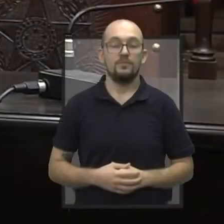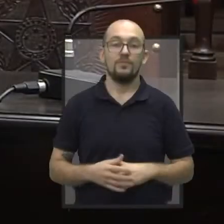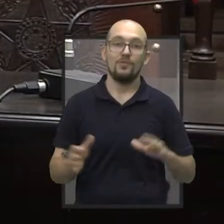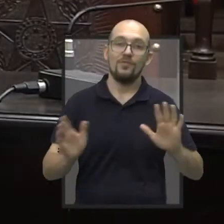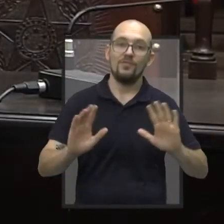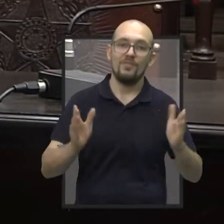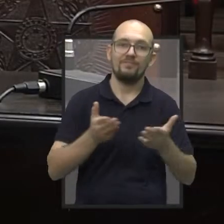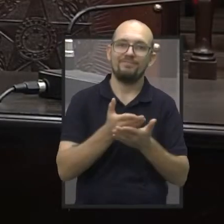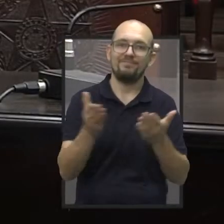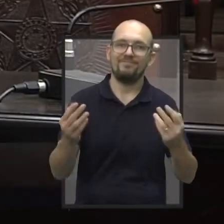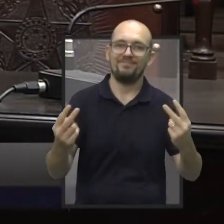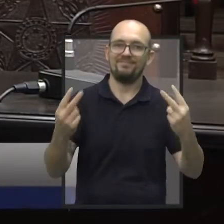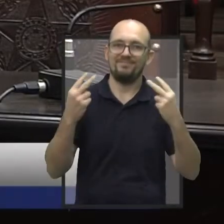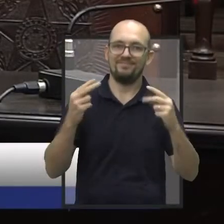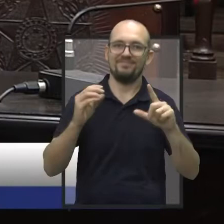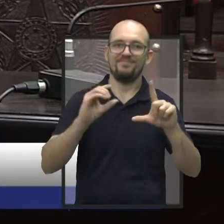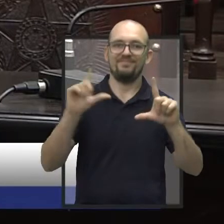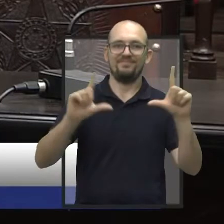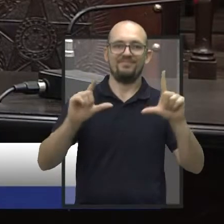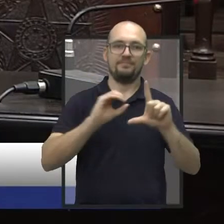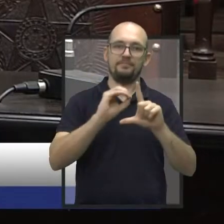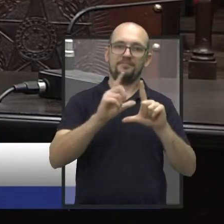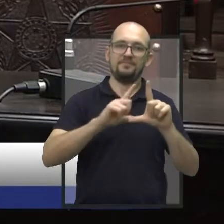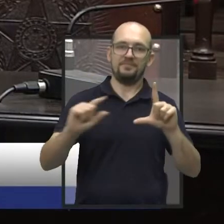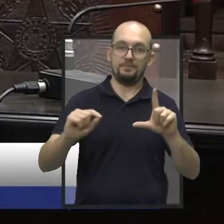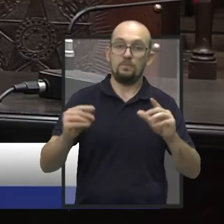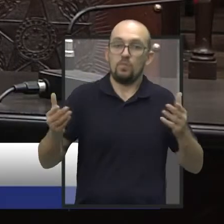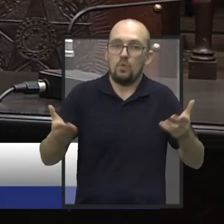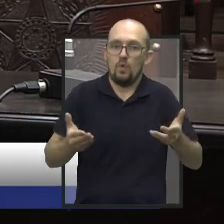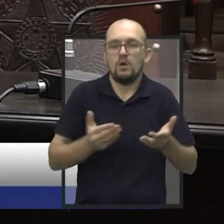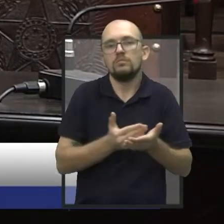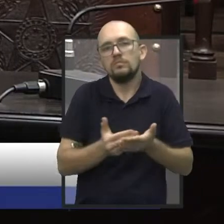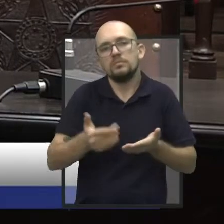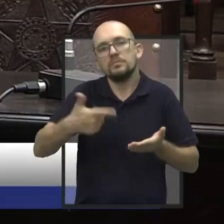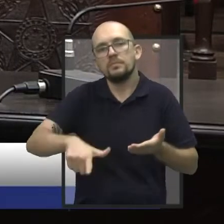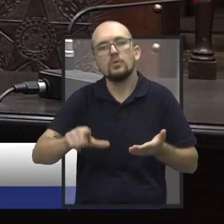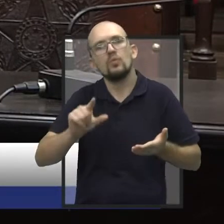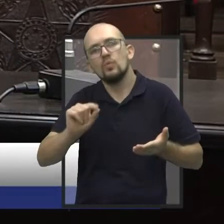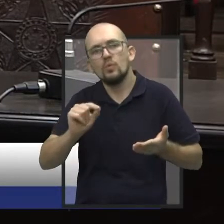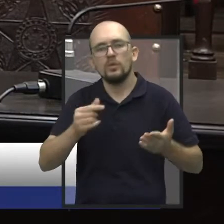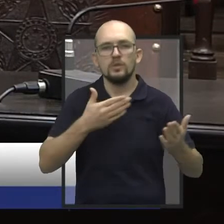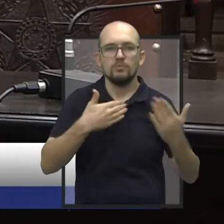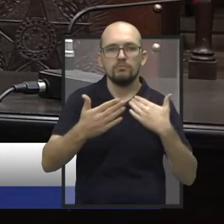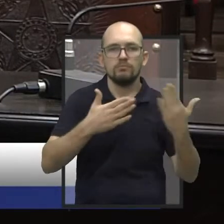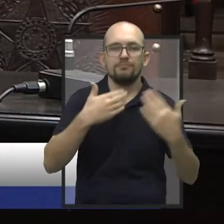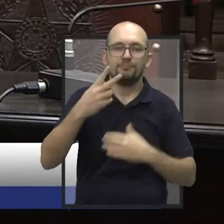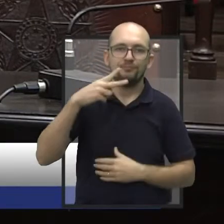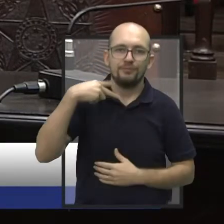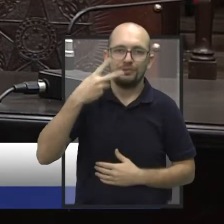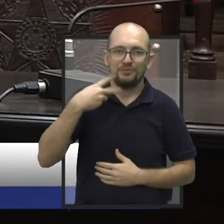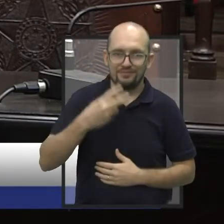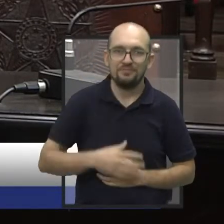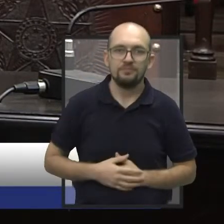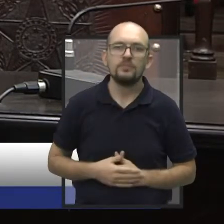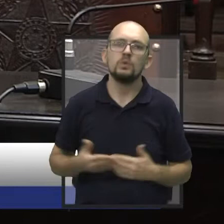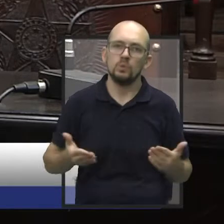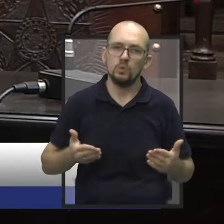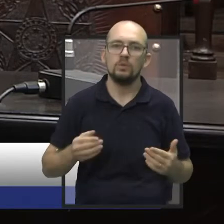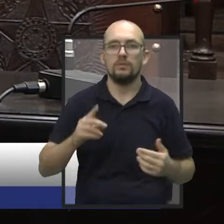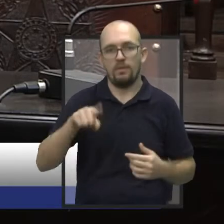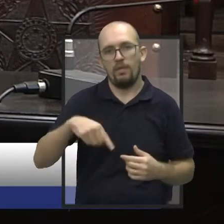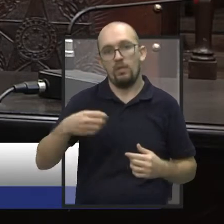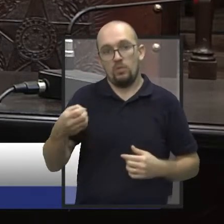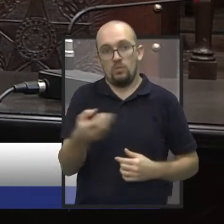Olá para você ligado na TV Câmara Jaú, está entrando no ar mais uma edição do programa Fala Vereador. Esta é uma